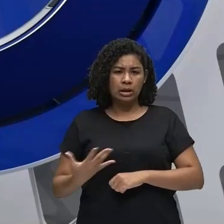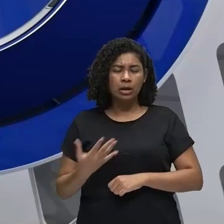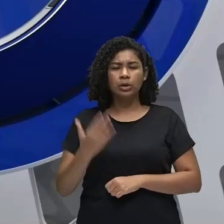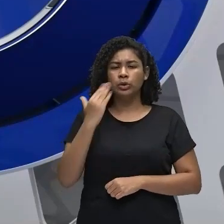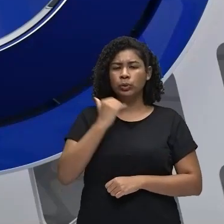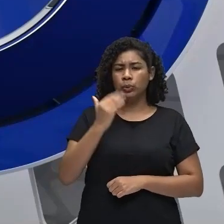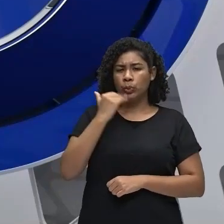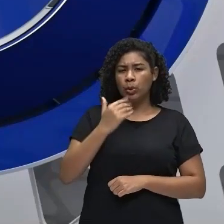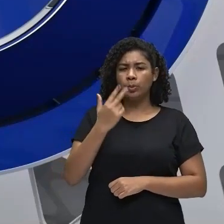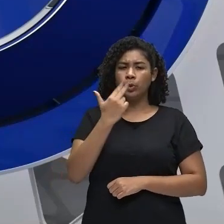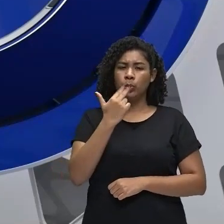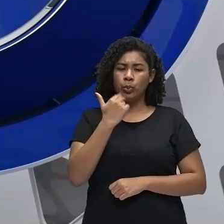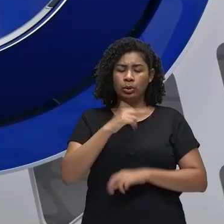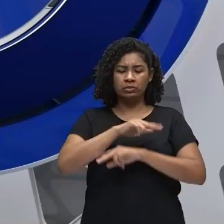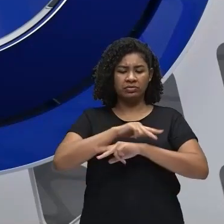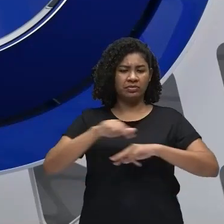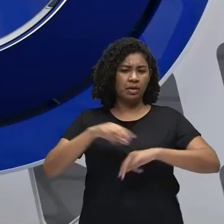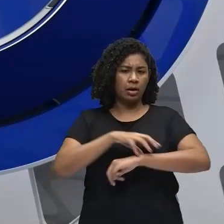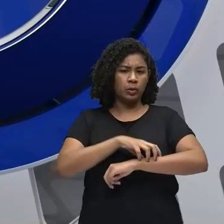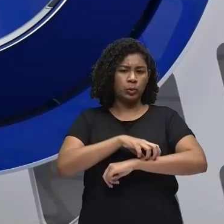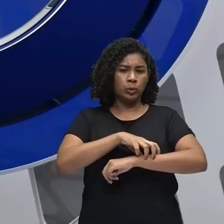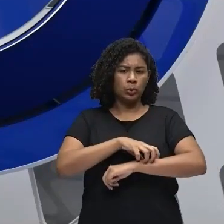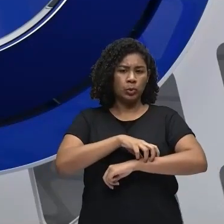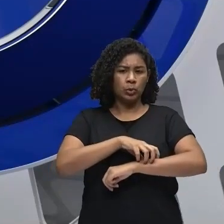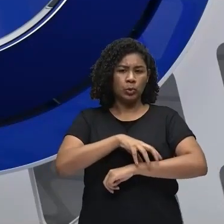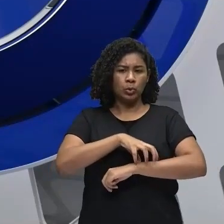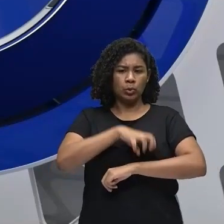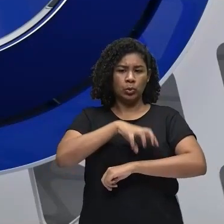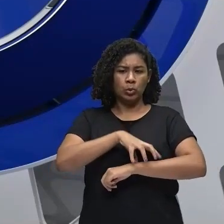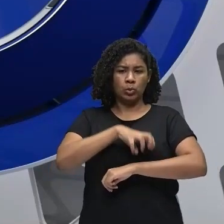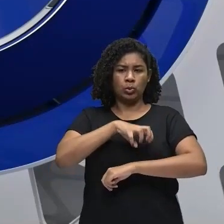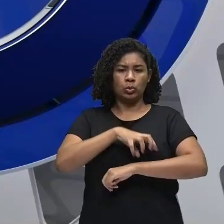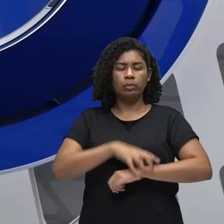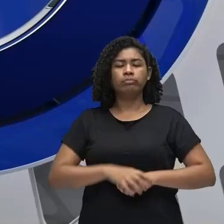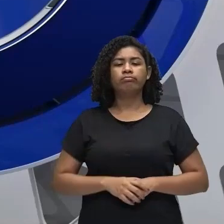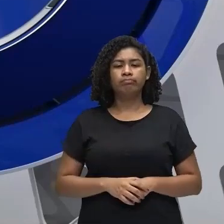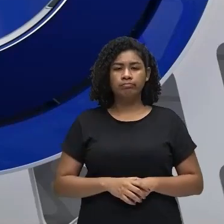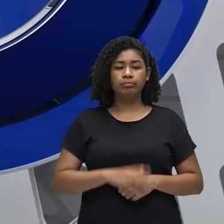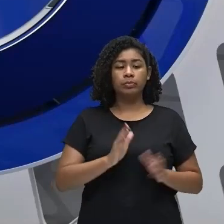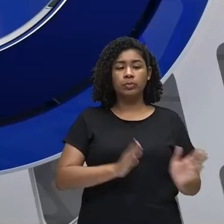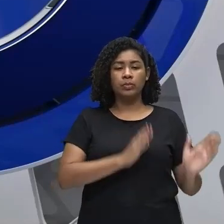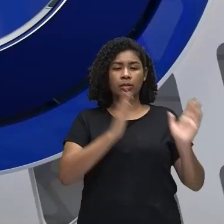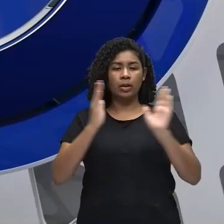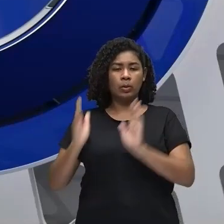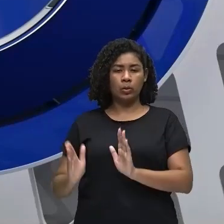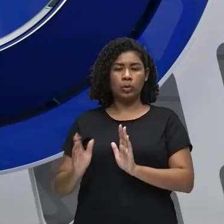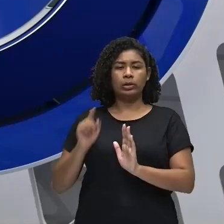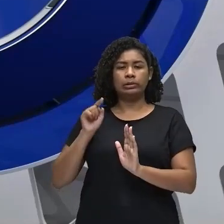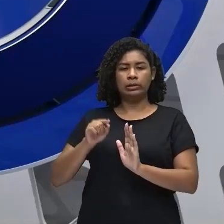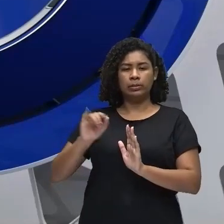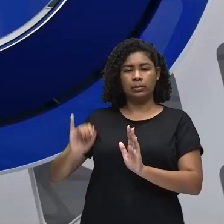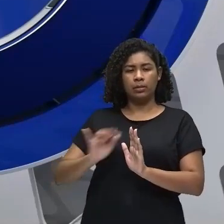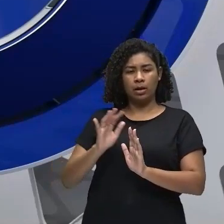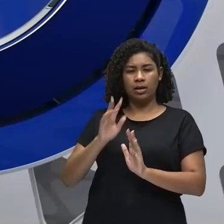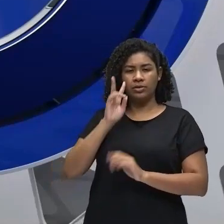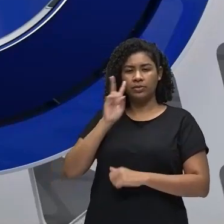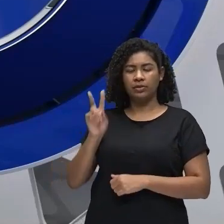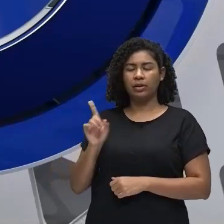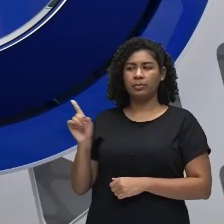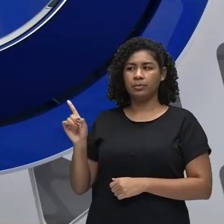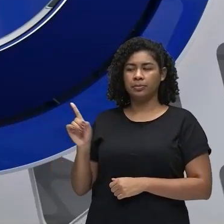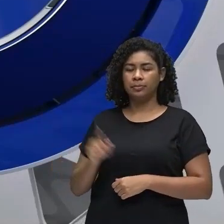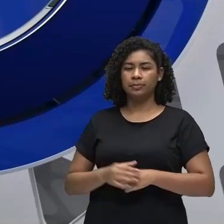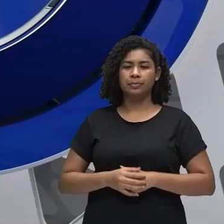dos nutrientes do corpo que ele está presente. E na outra imagem, vou voltar com a imagem